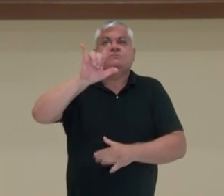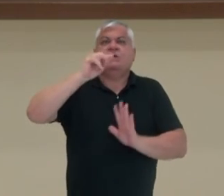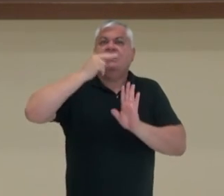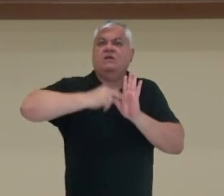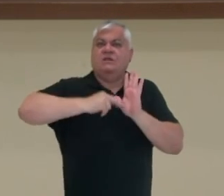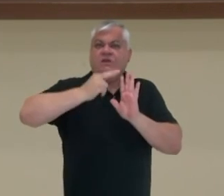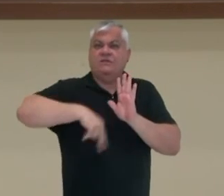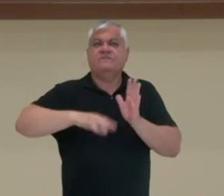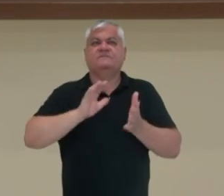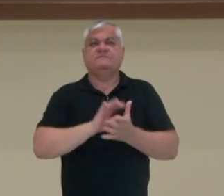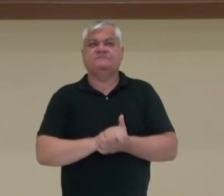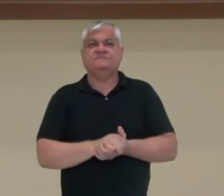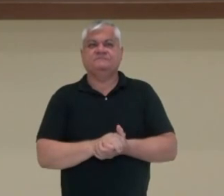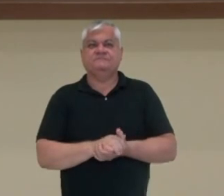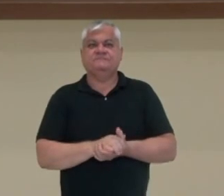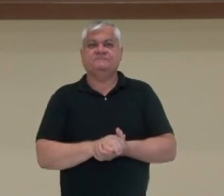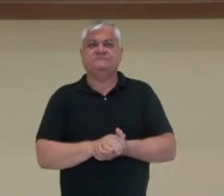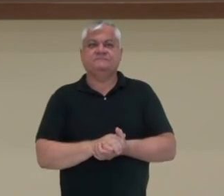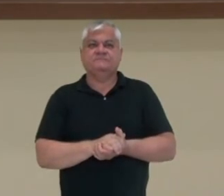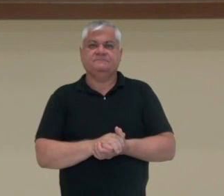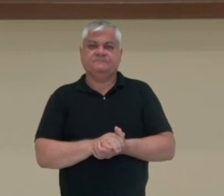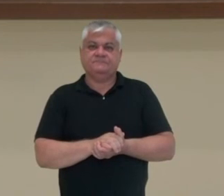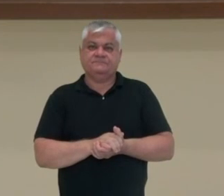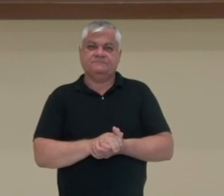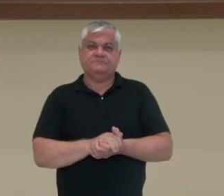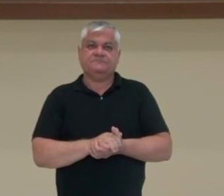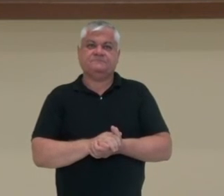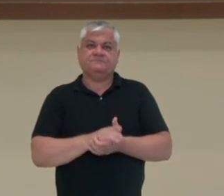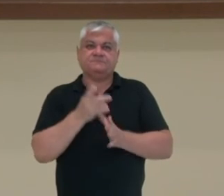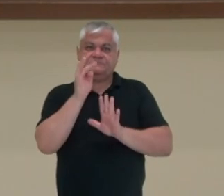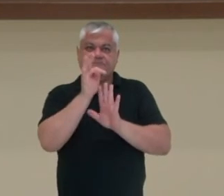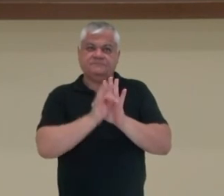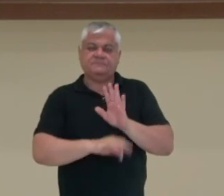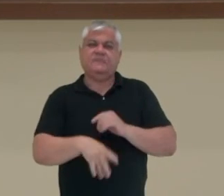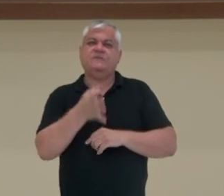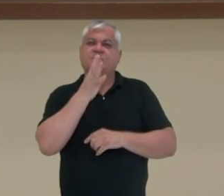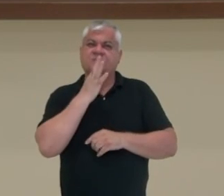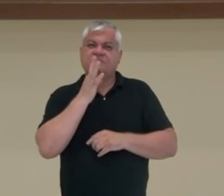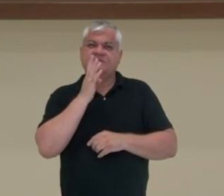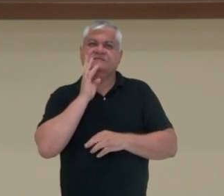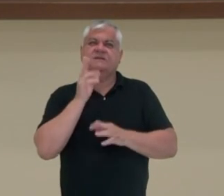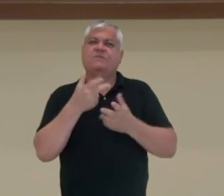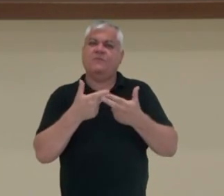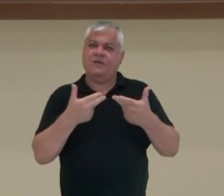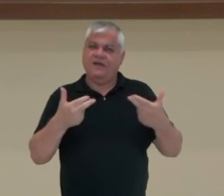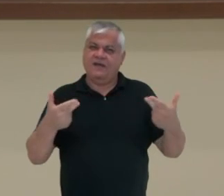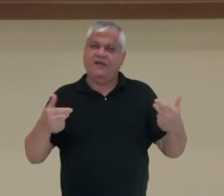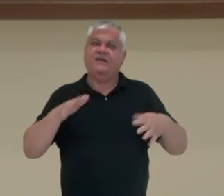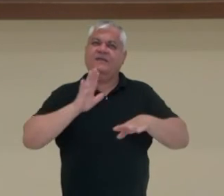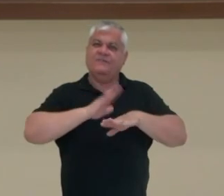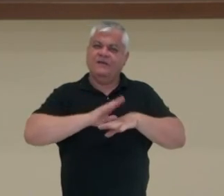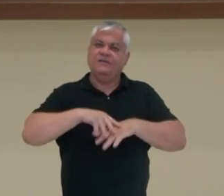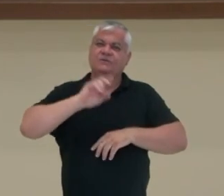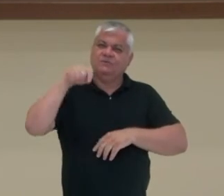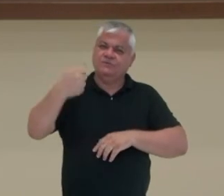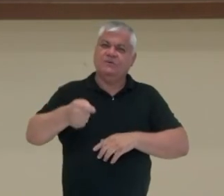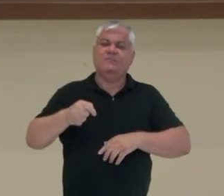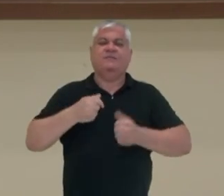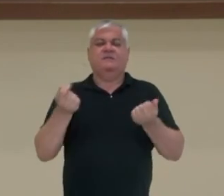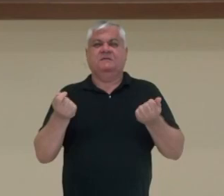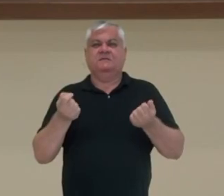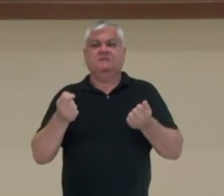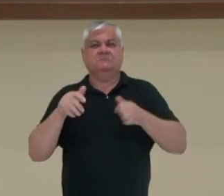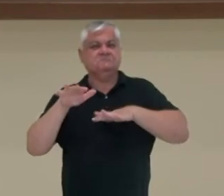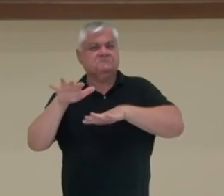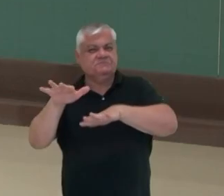essa campanha. Nesse texto, nós conhecemos então um pouco mais da campanha,